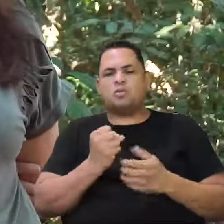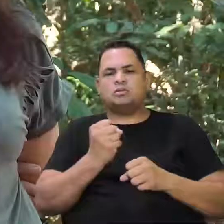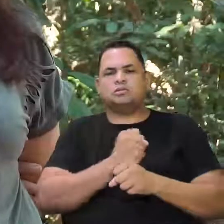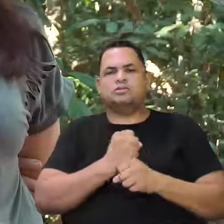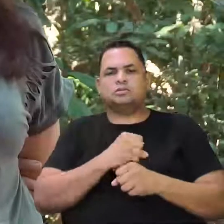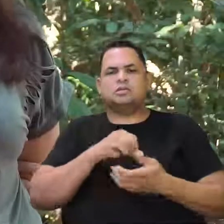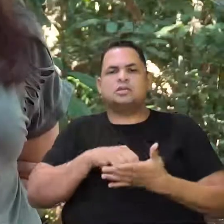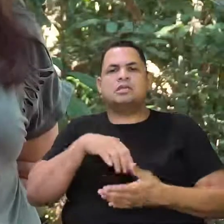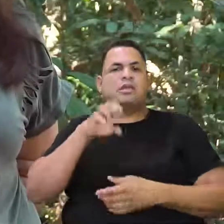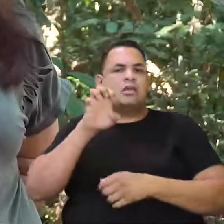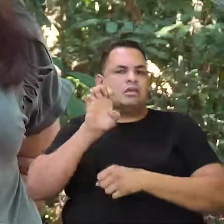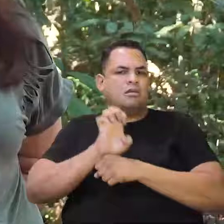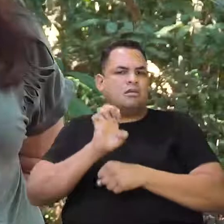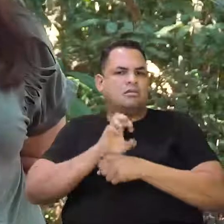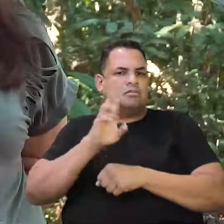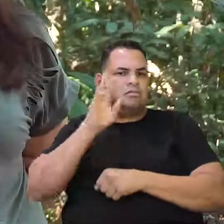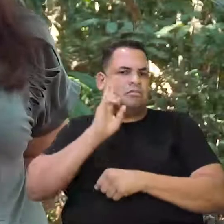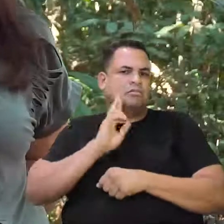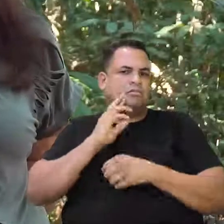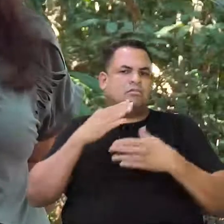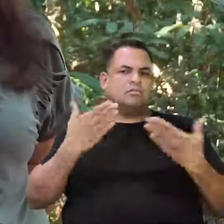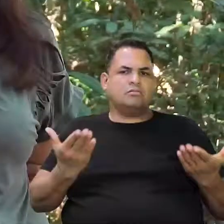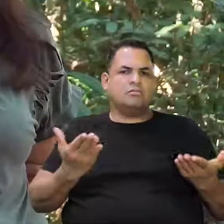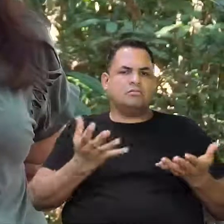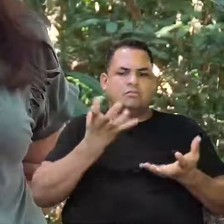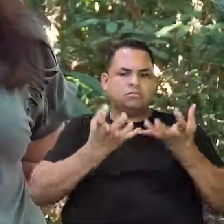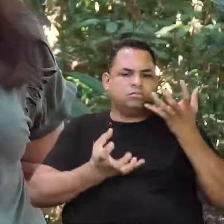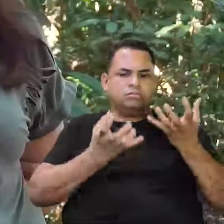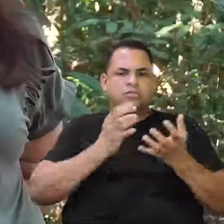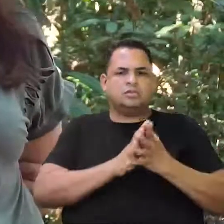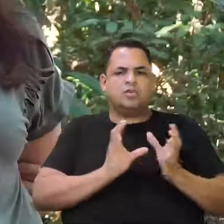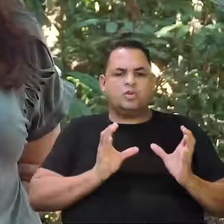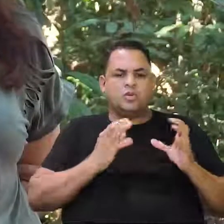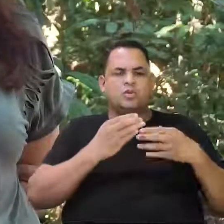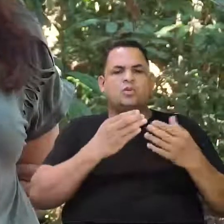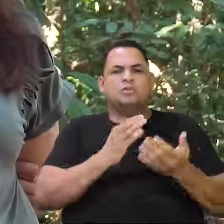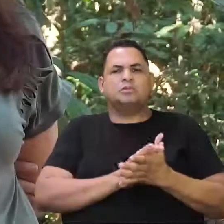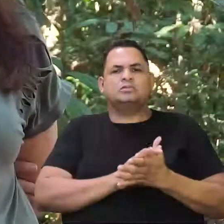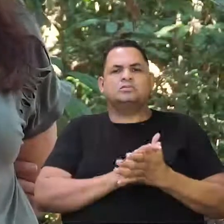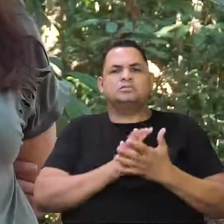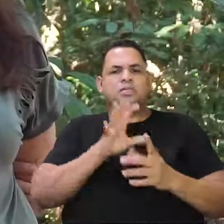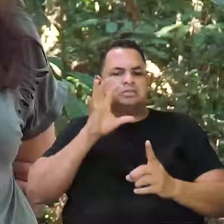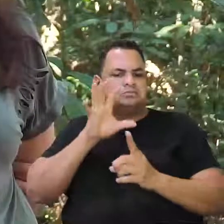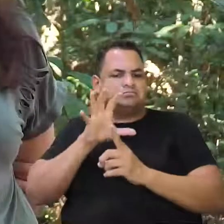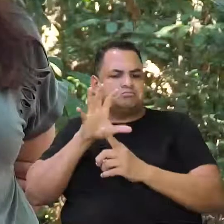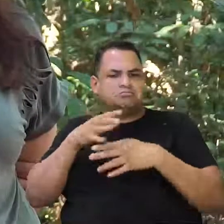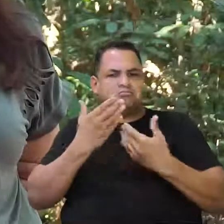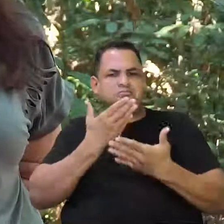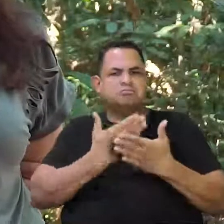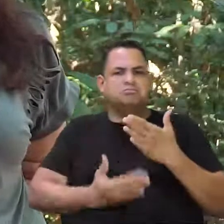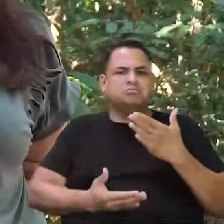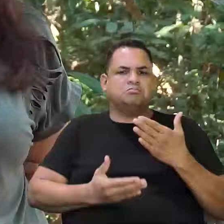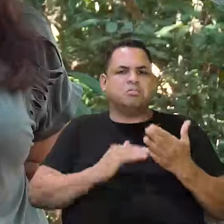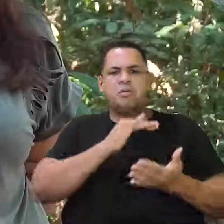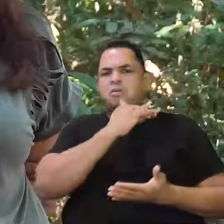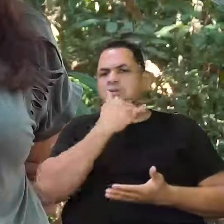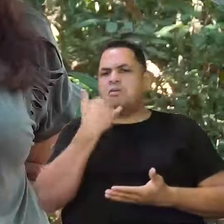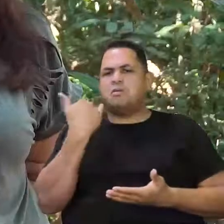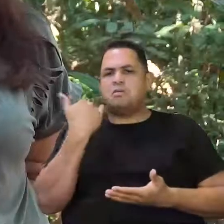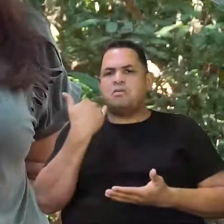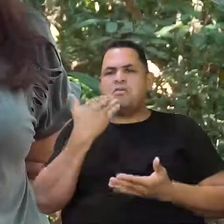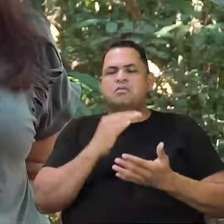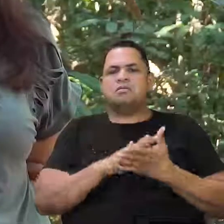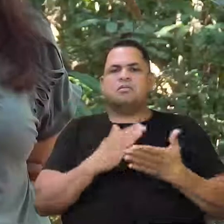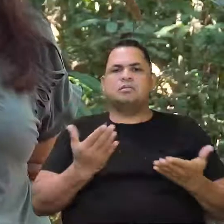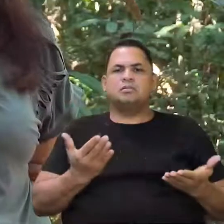estado, e as queimadas, o grupo de animais que mais sofre, que mais perde vida ou que sofre injúria